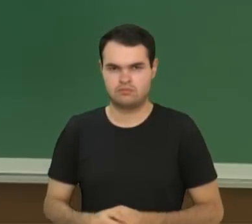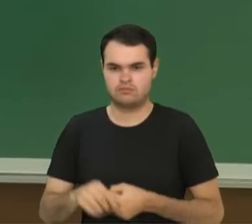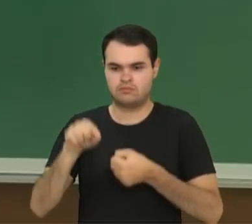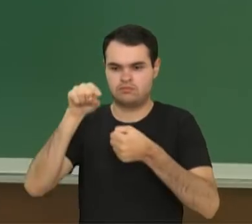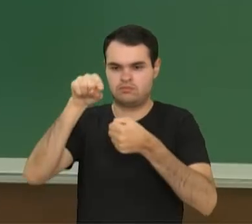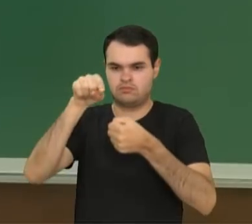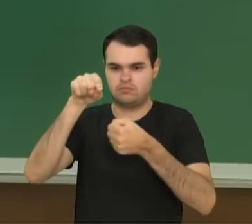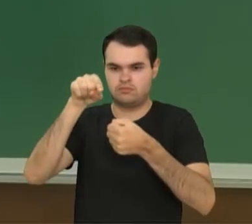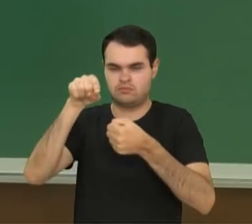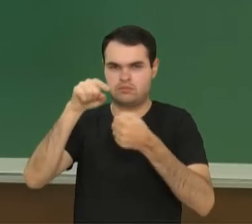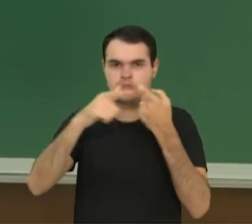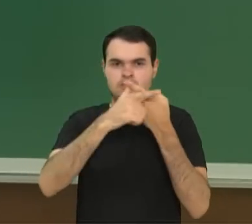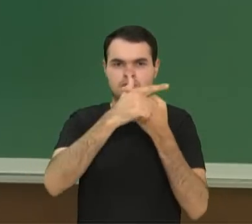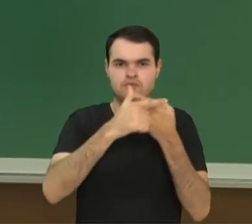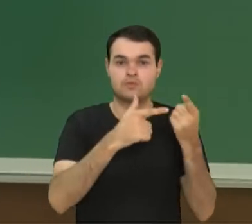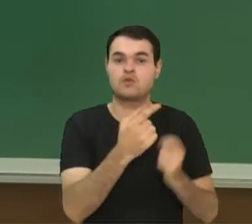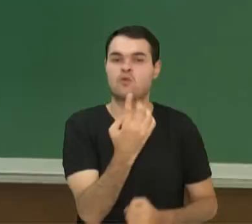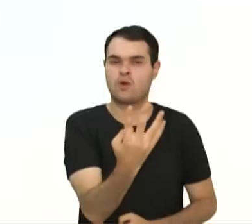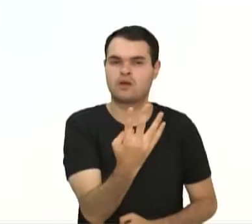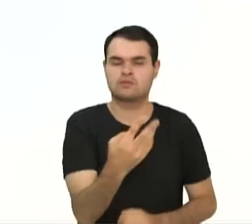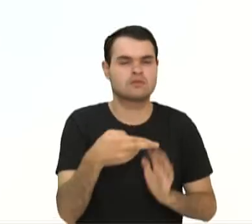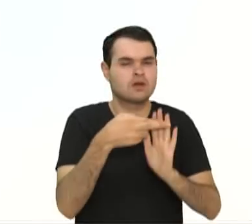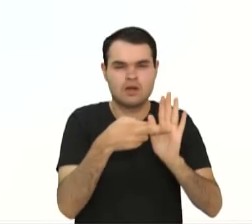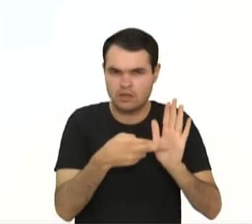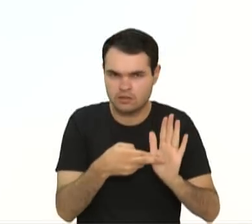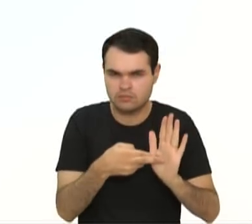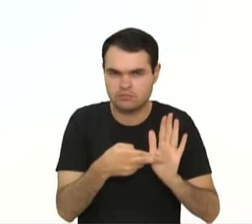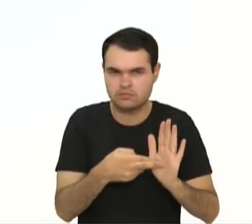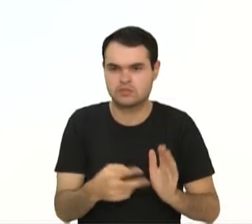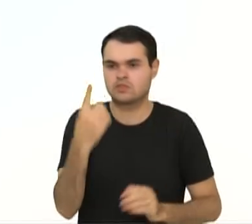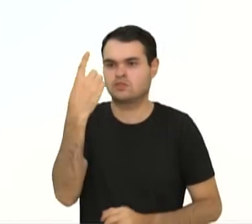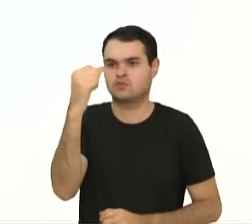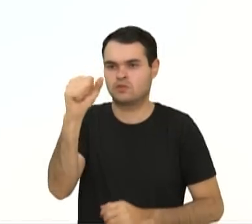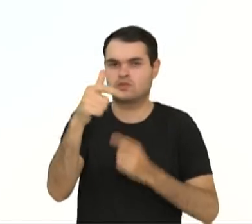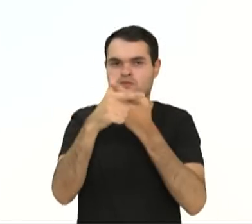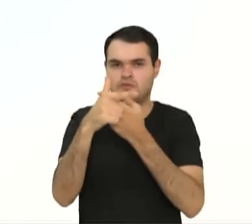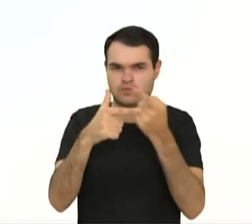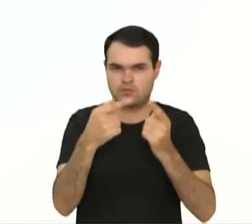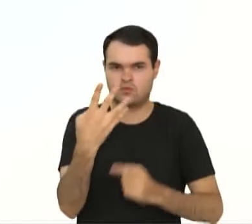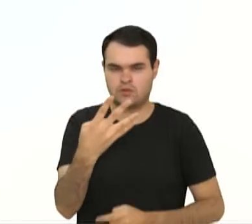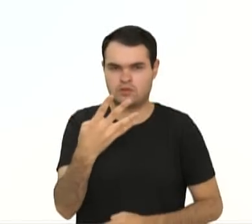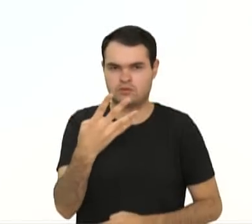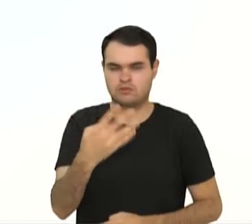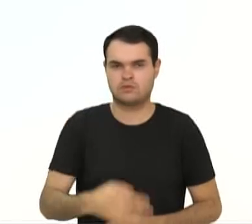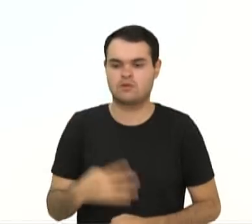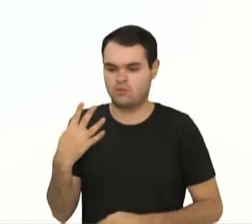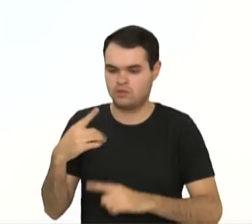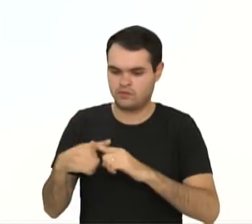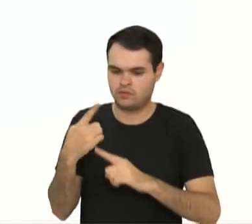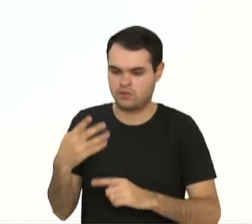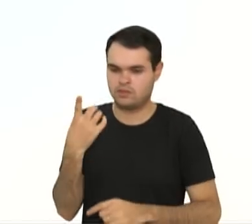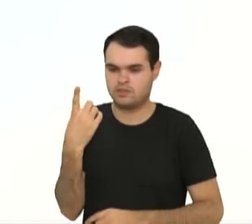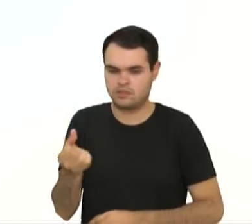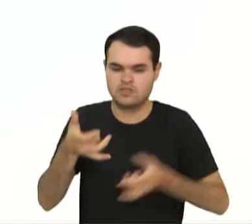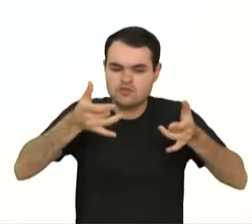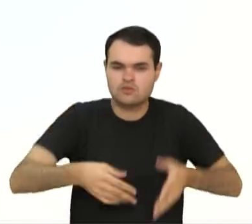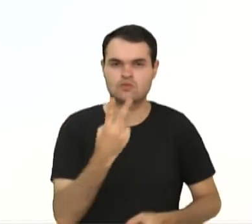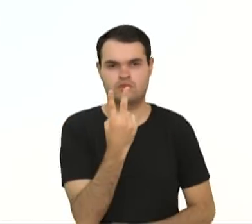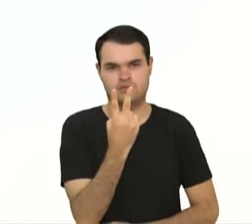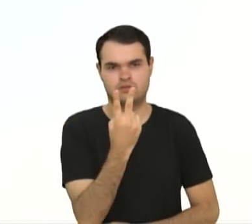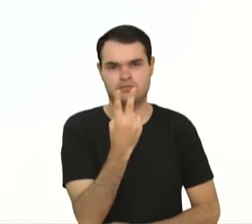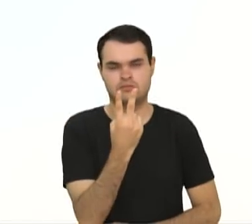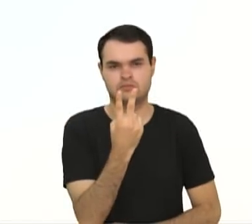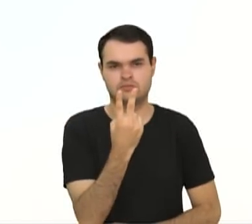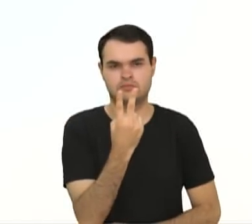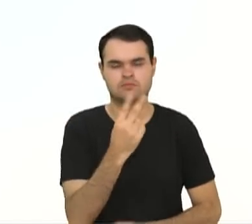e vamos dividir por 4. É uma regrinha prática. 18 dividido por 4. 4 vezes 4, 16. Sobrou um resto,